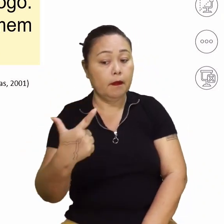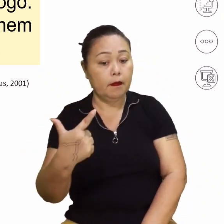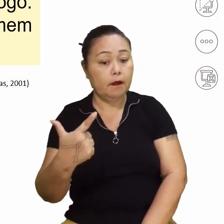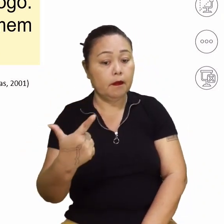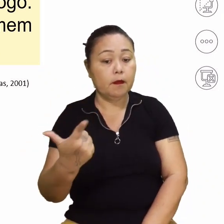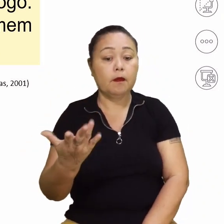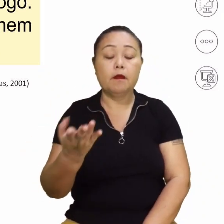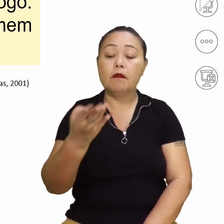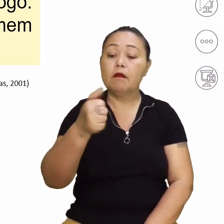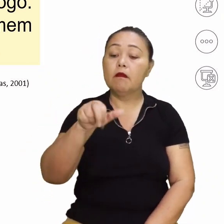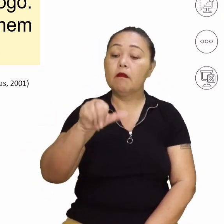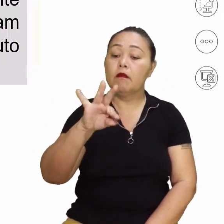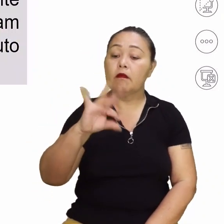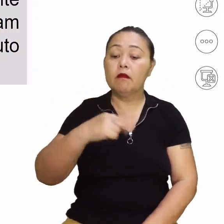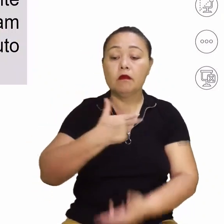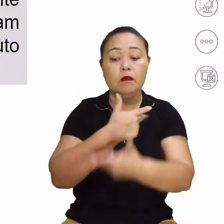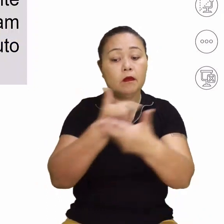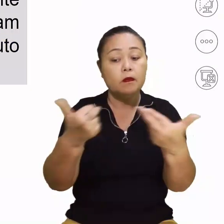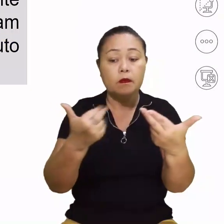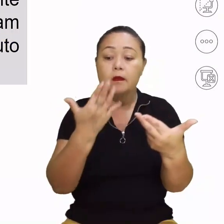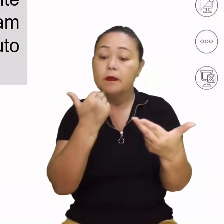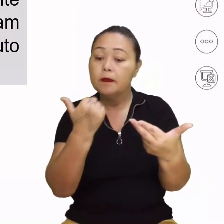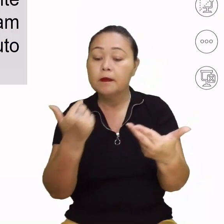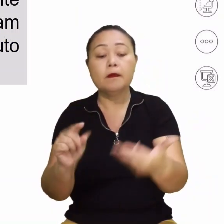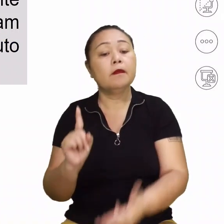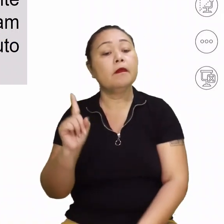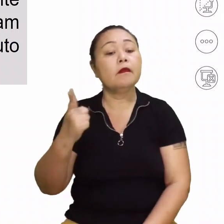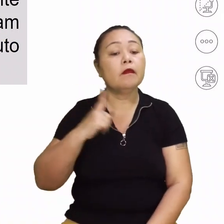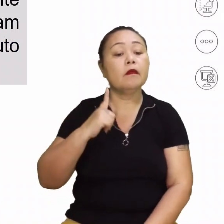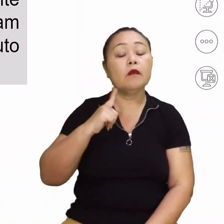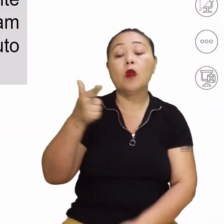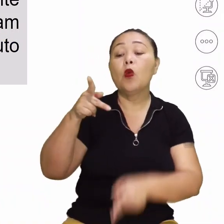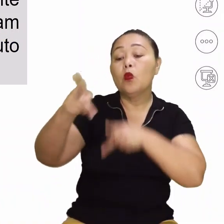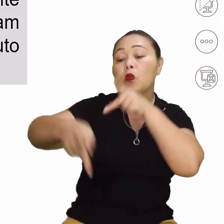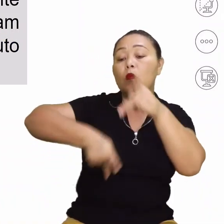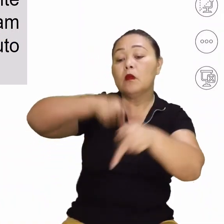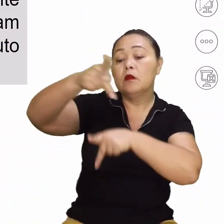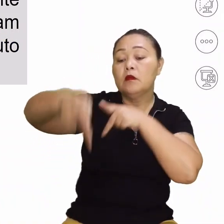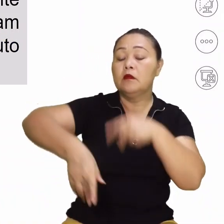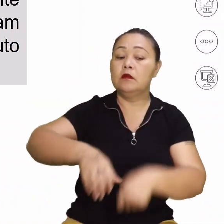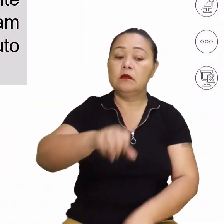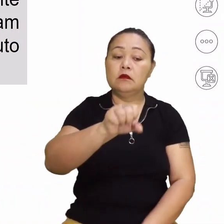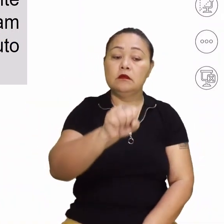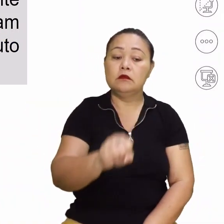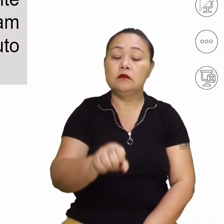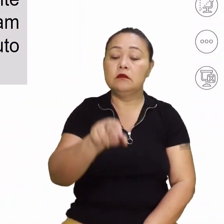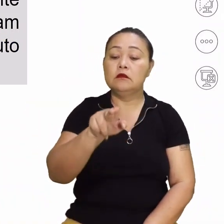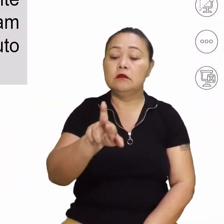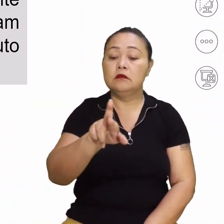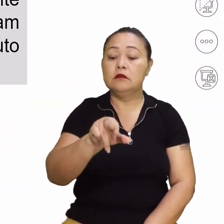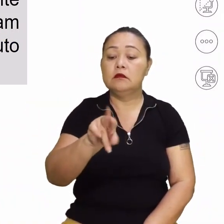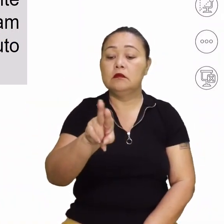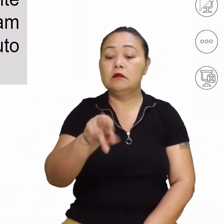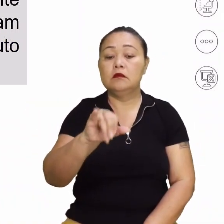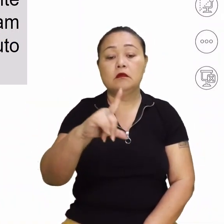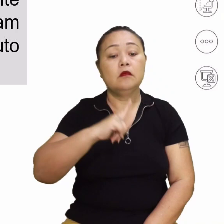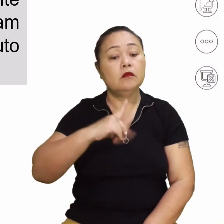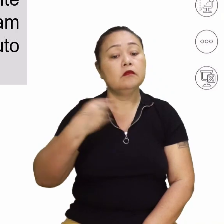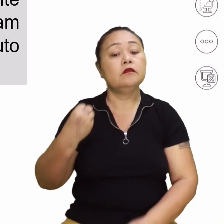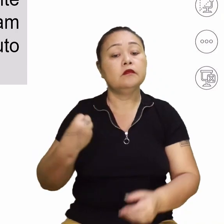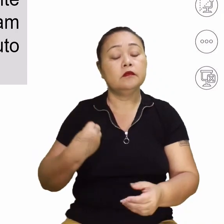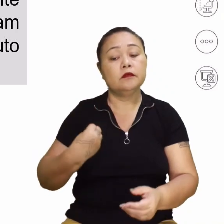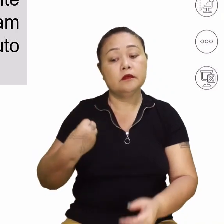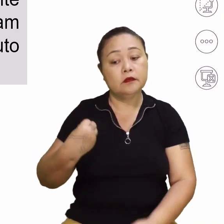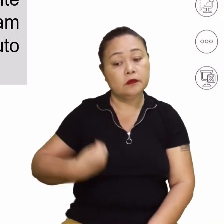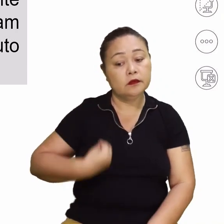vamos lá próximo e o povo Suruí vivem também numa sociedade